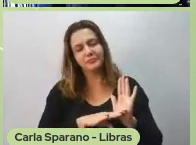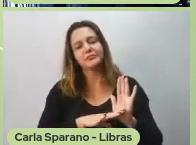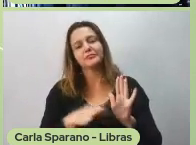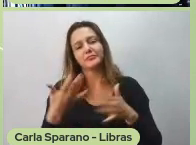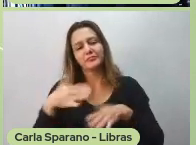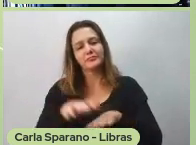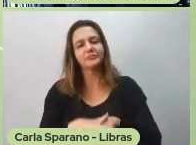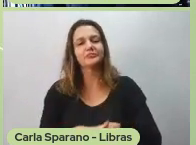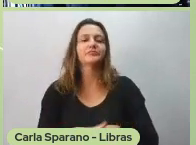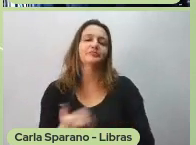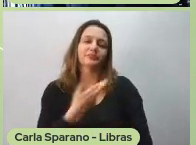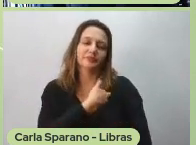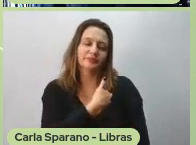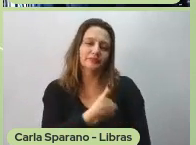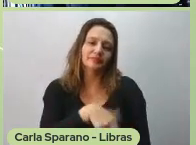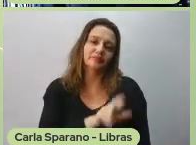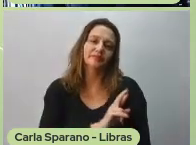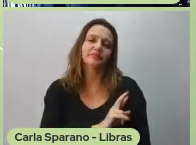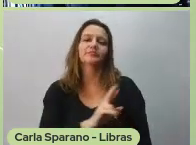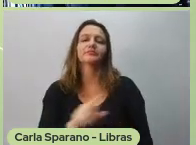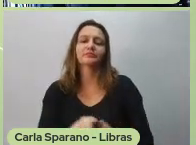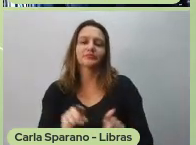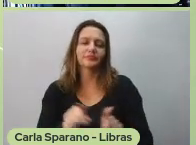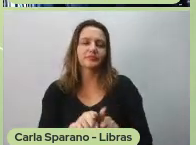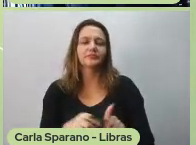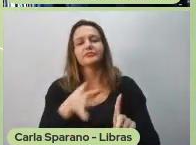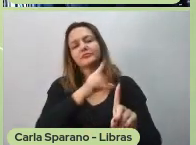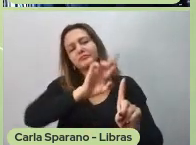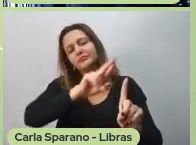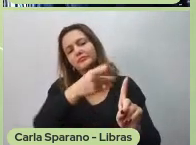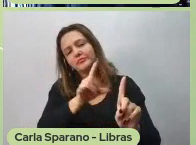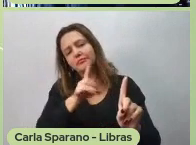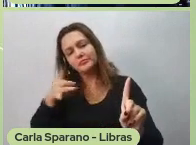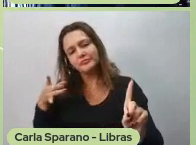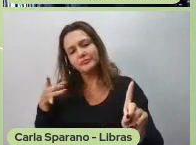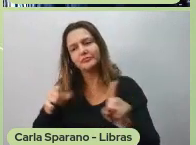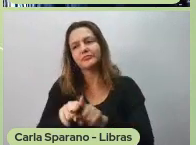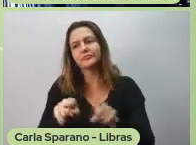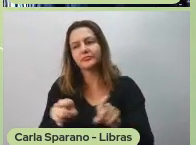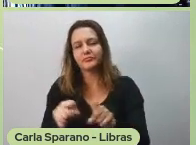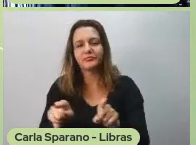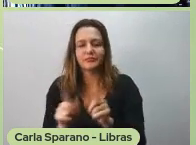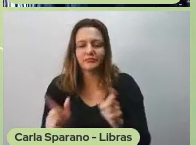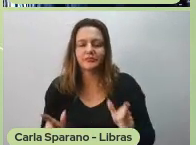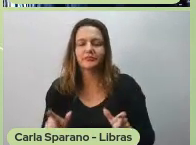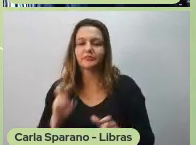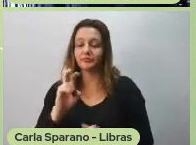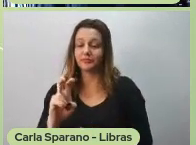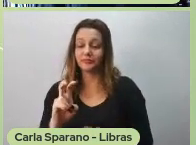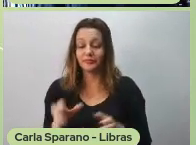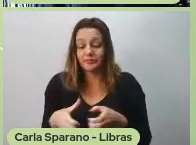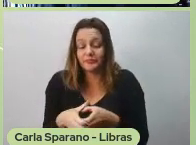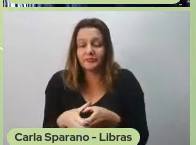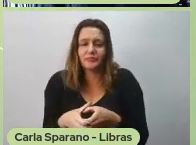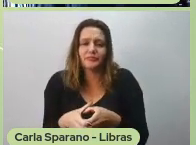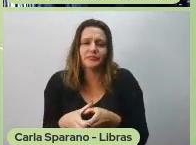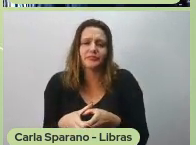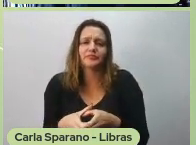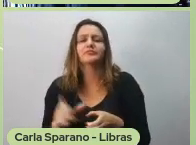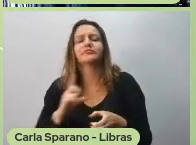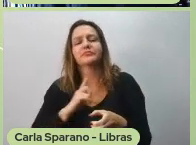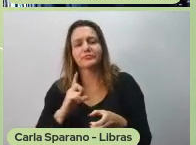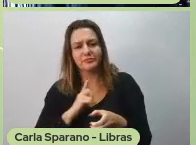intolerância religiosa, sorofobia, mas dentro dos 5 grupos minorizados que a gente trabalha, a gente tem